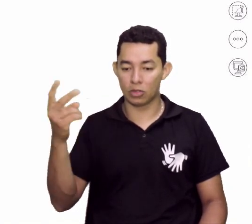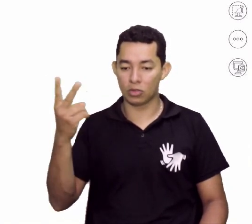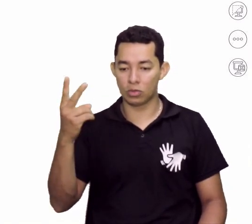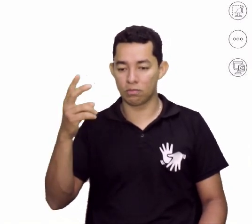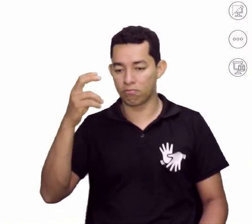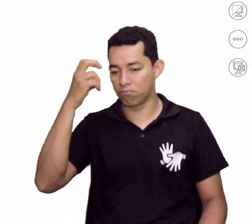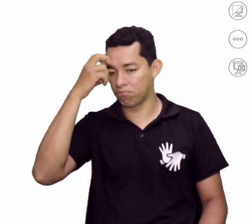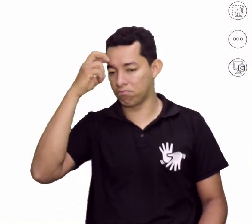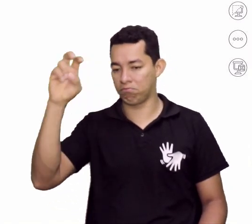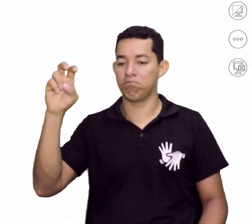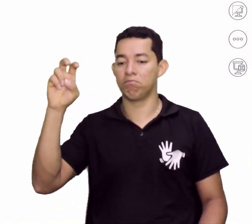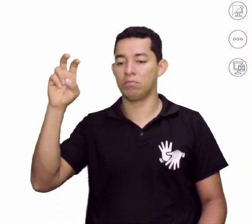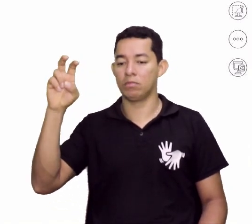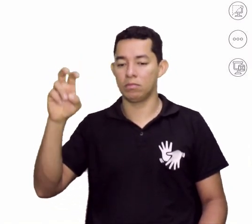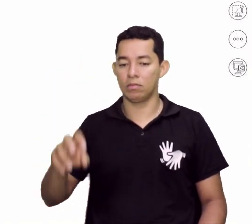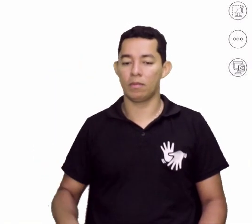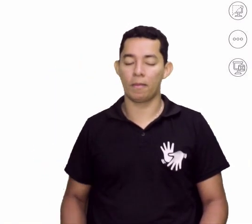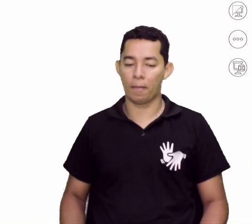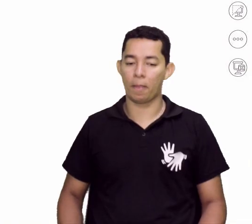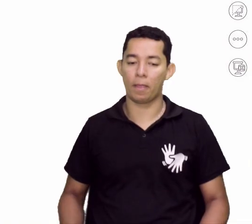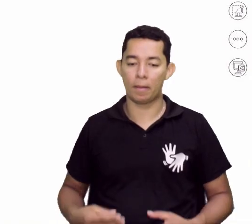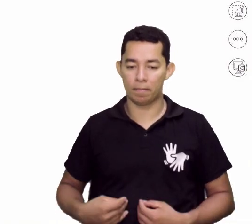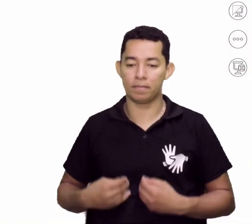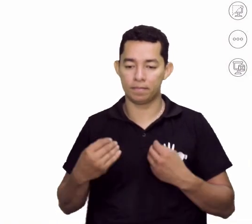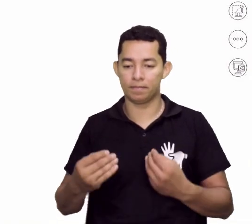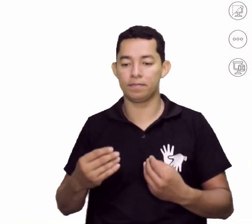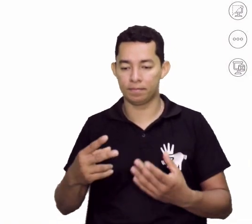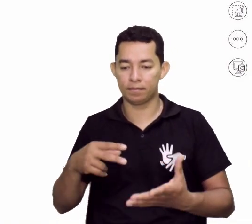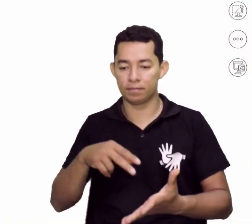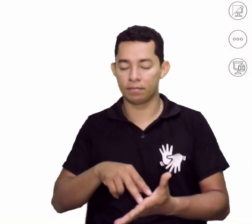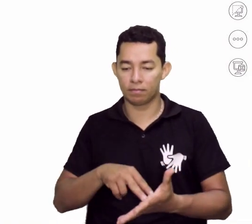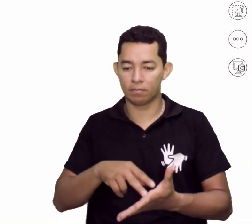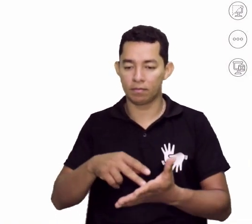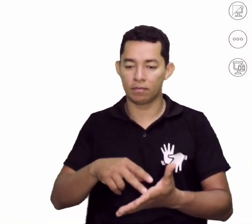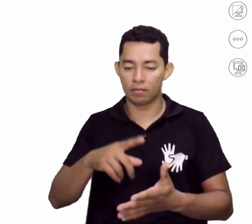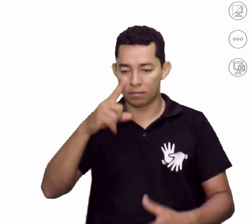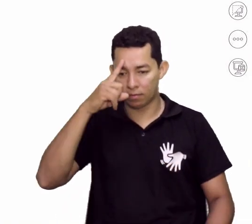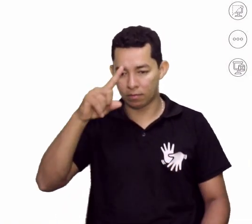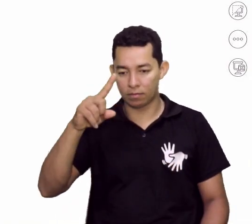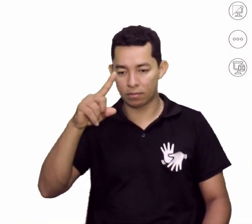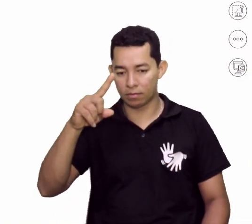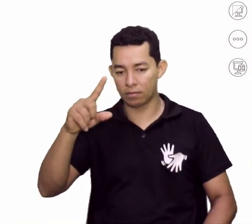gênios que levaram à frente essa ideia do